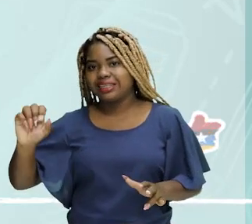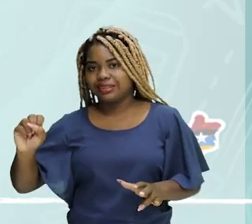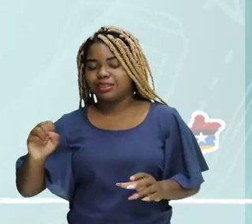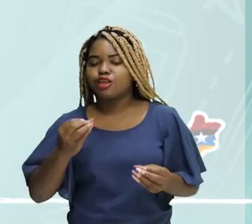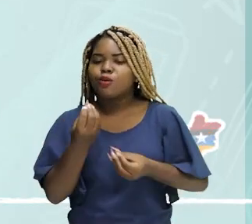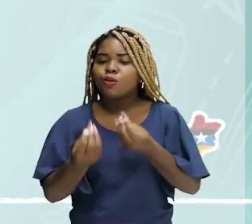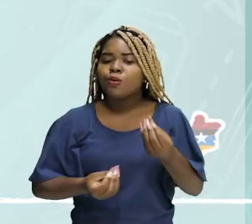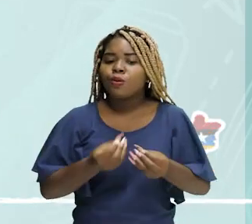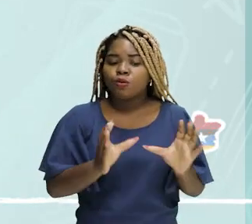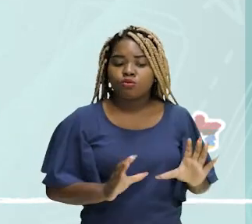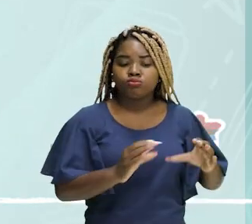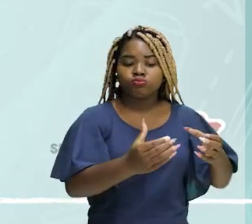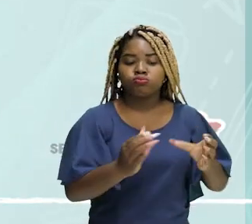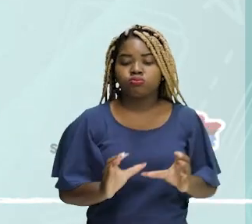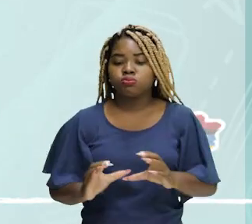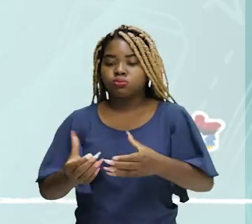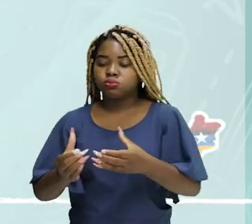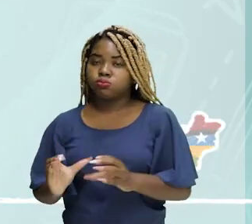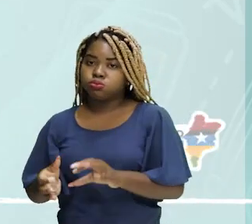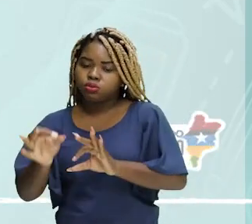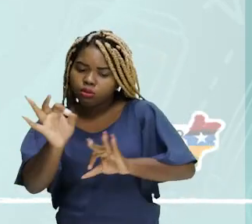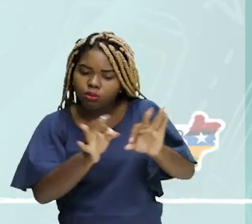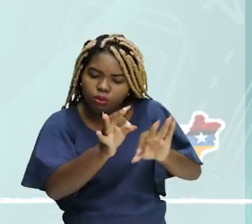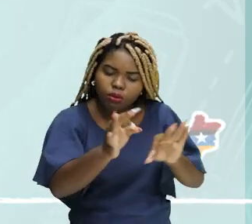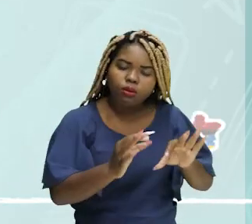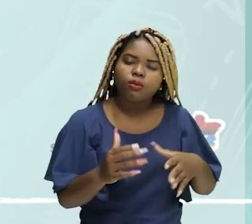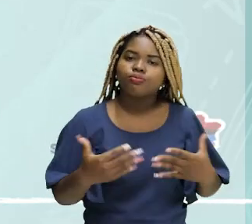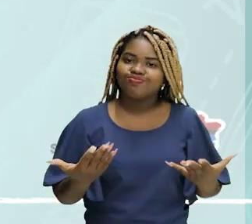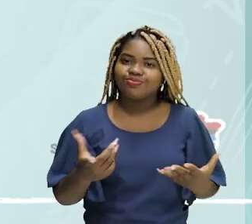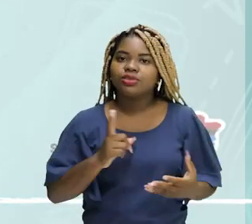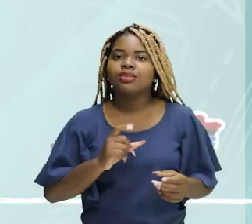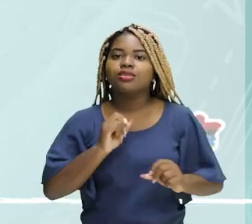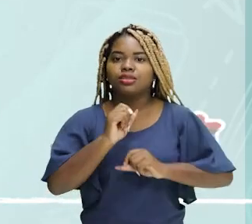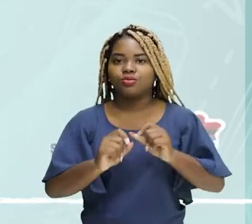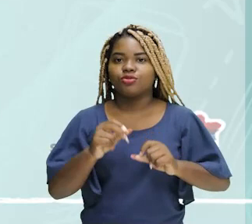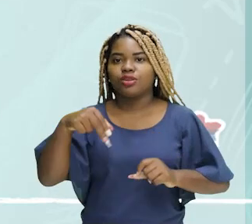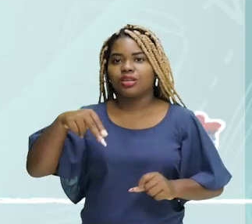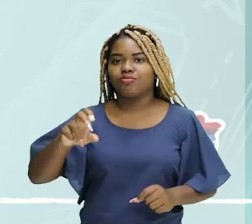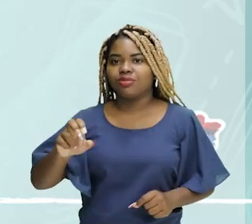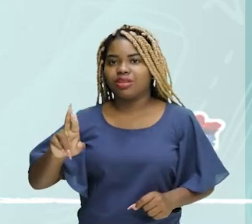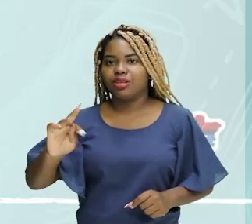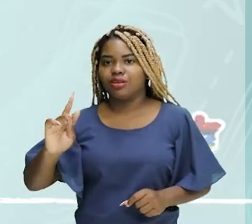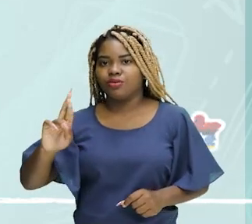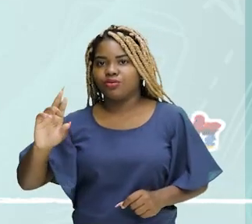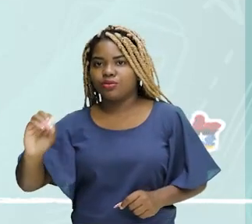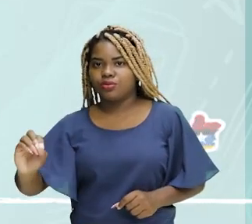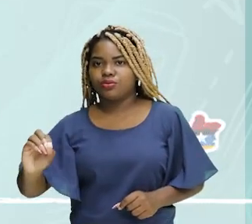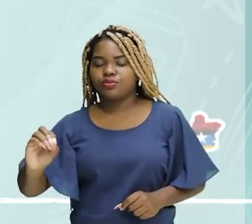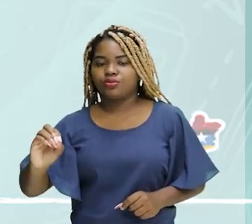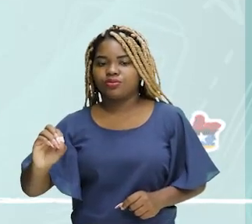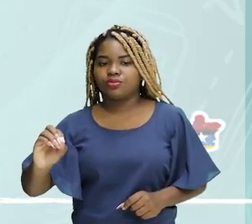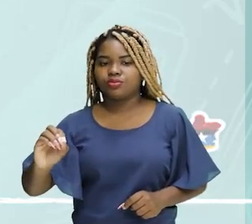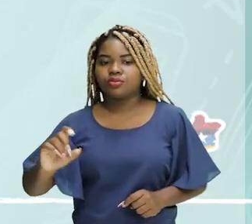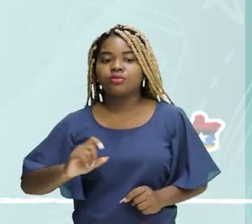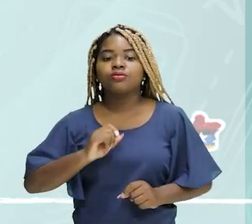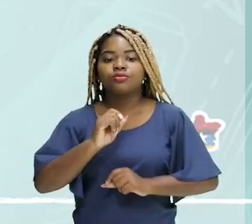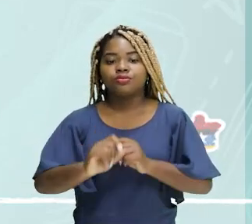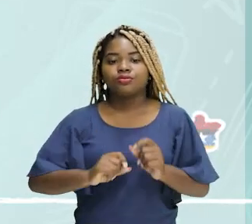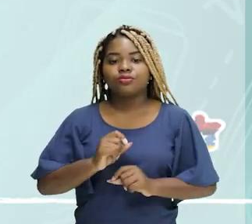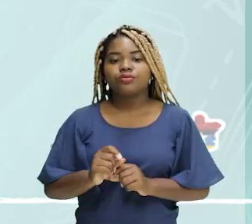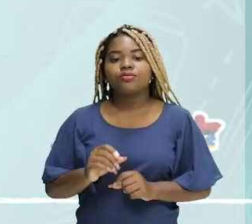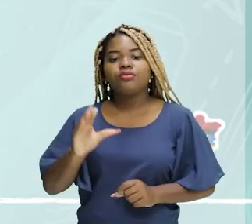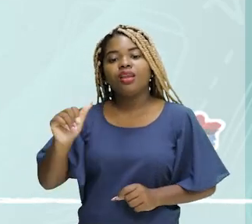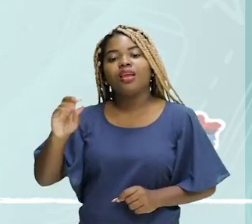dividem? Nós temos um sal neutro. O sal neutro é um sal cujo cátion não